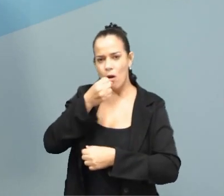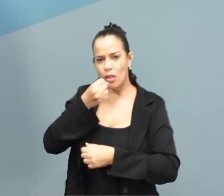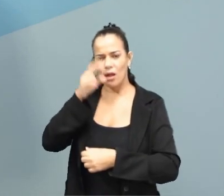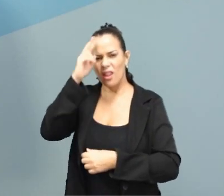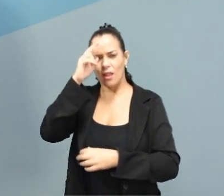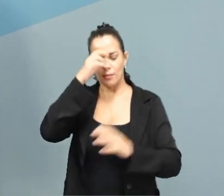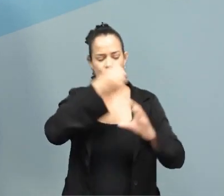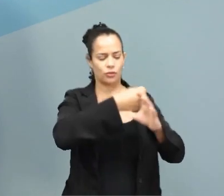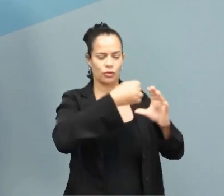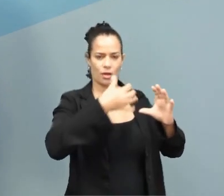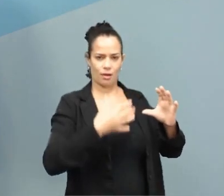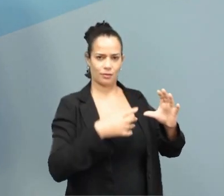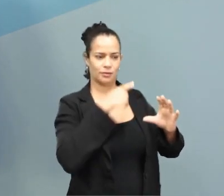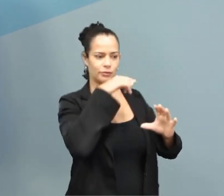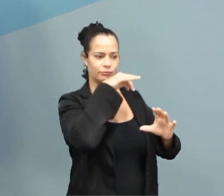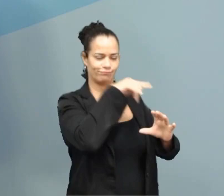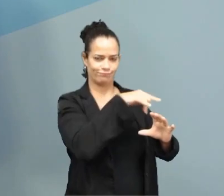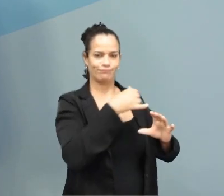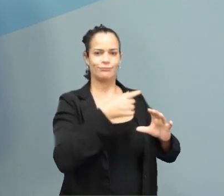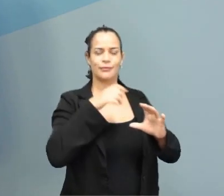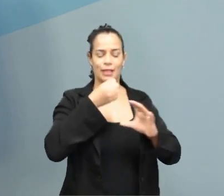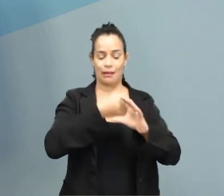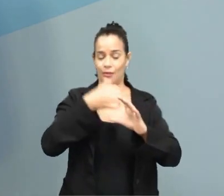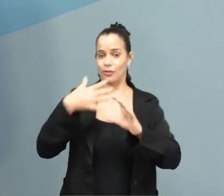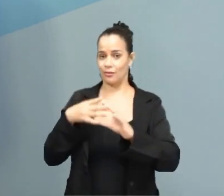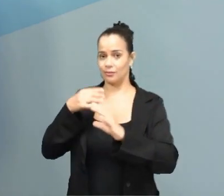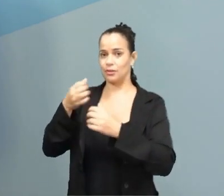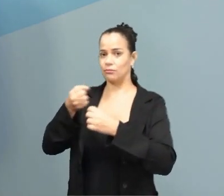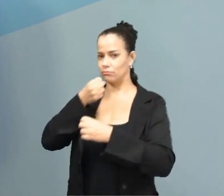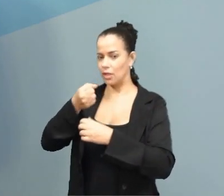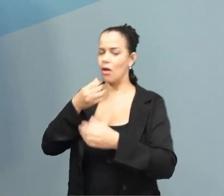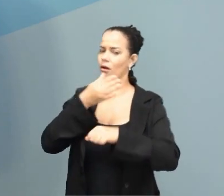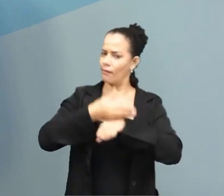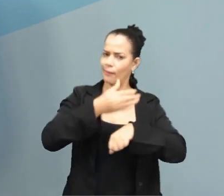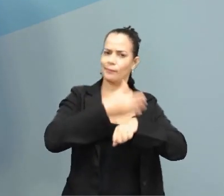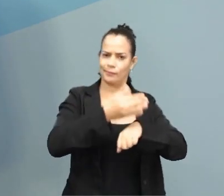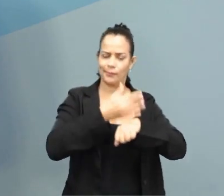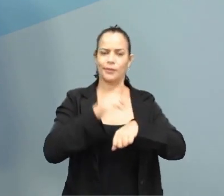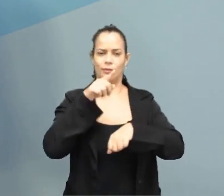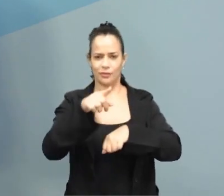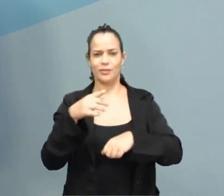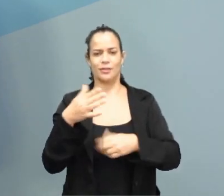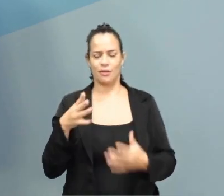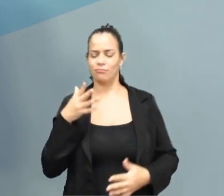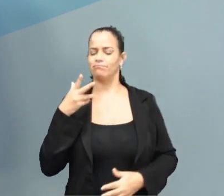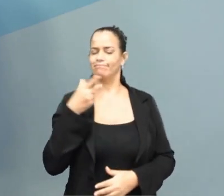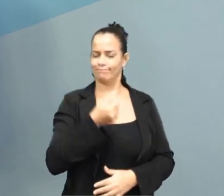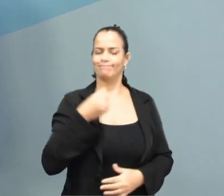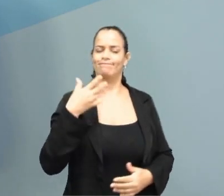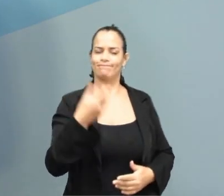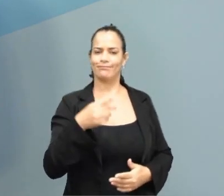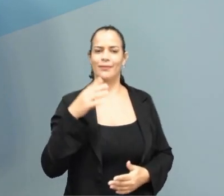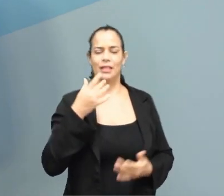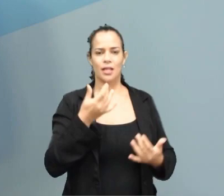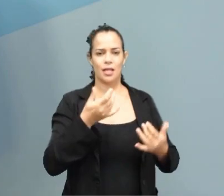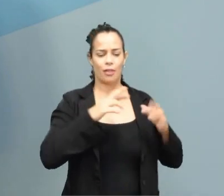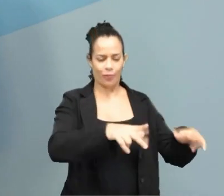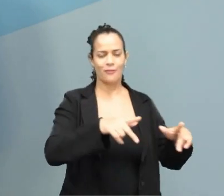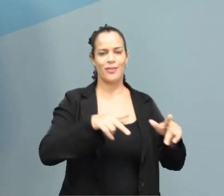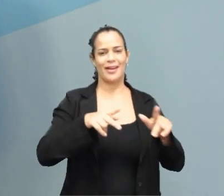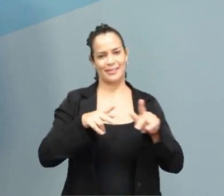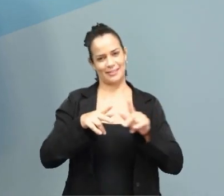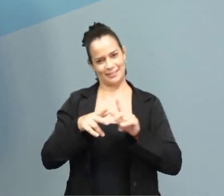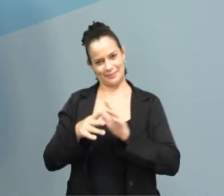da notícia, lembra das características da reportagem, coloca em prática que você vai ficar expert em diferenciar notícia de